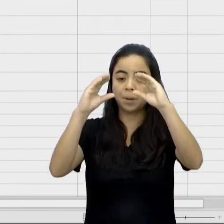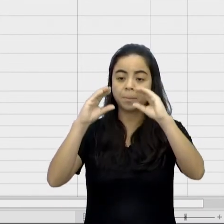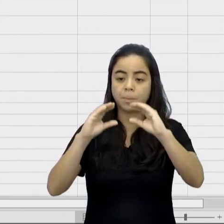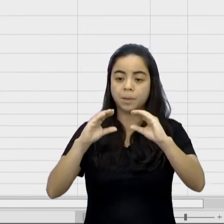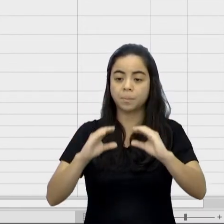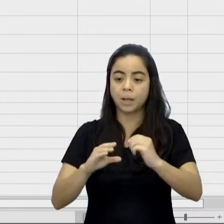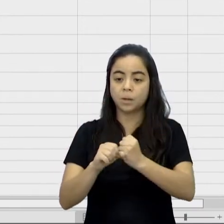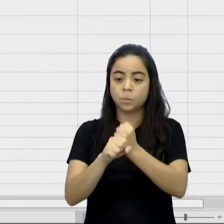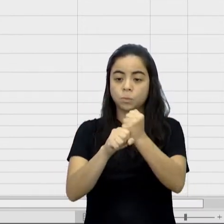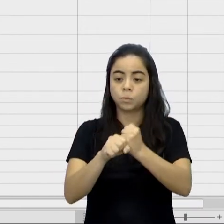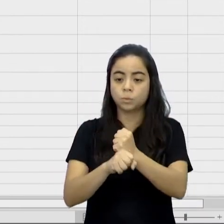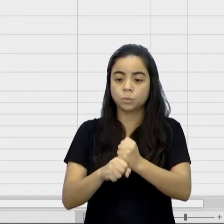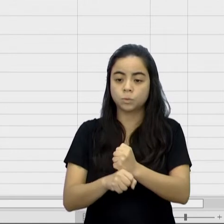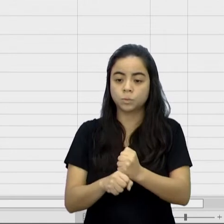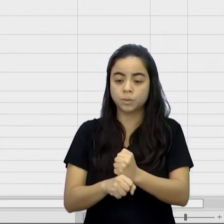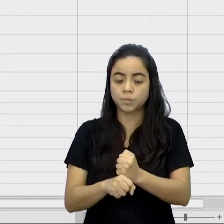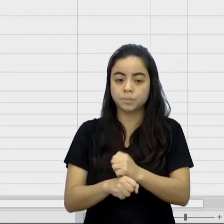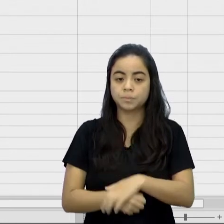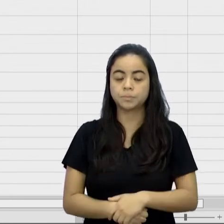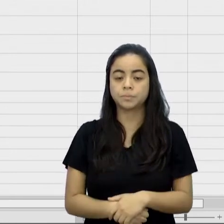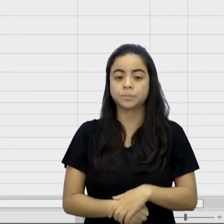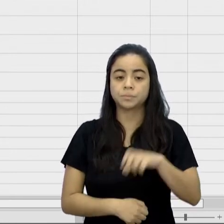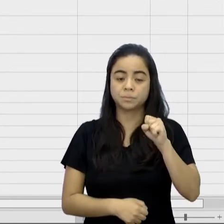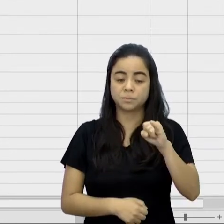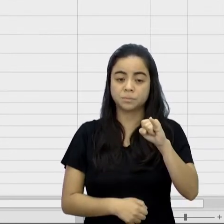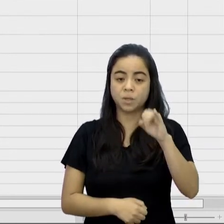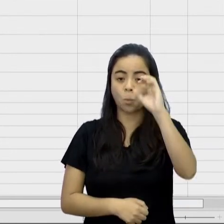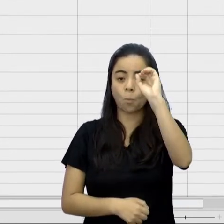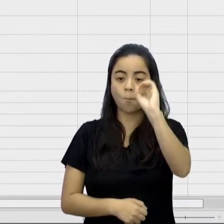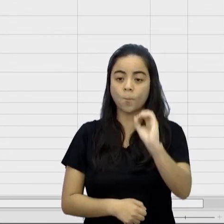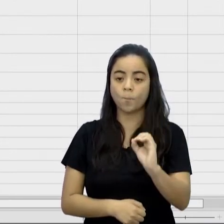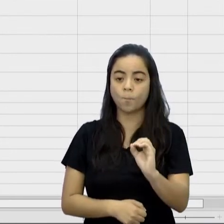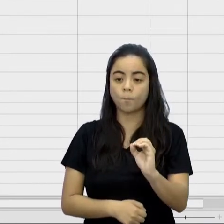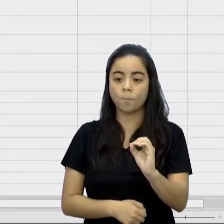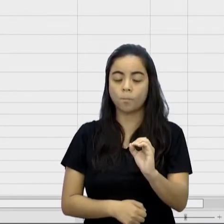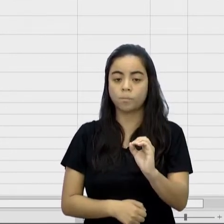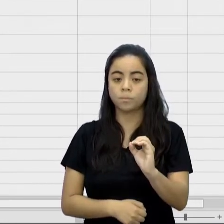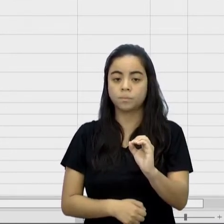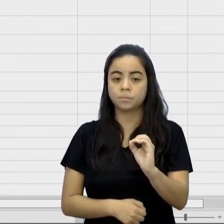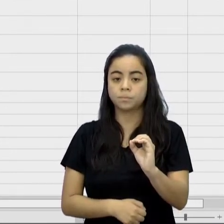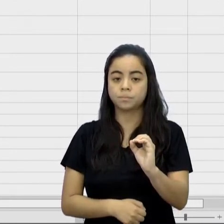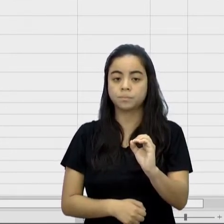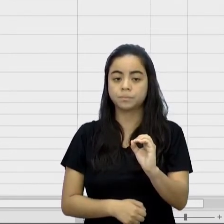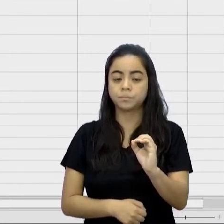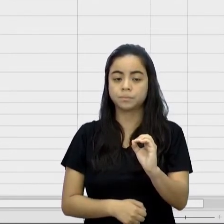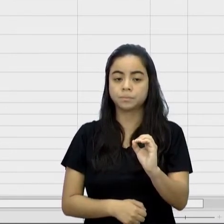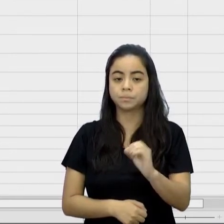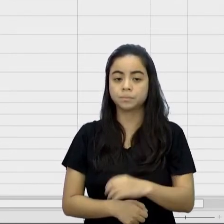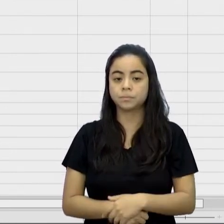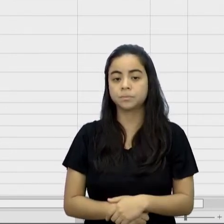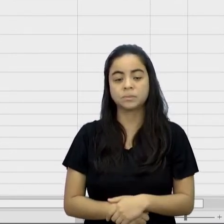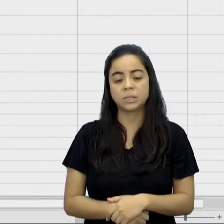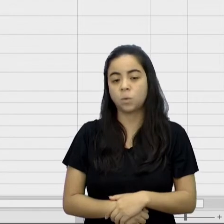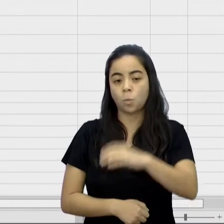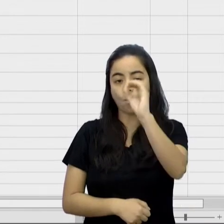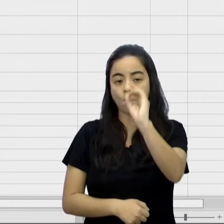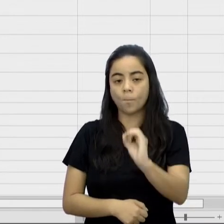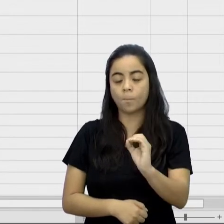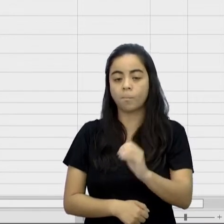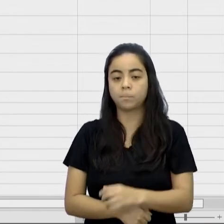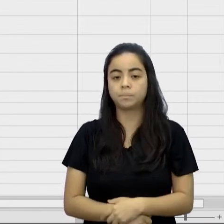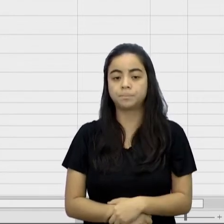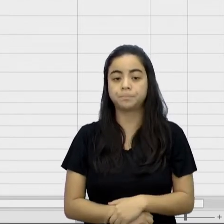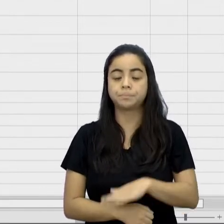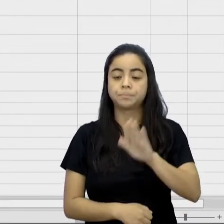E aí, se não tiver nada aqui, R$0 nas outras células, ele não vai somar ele nada. não vai somar nada. Mas,